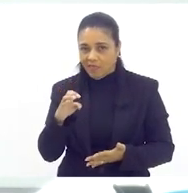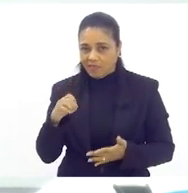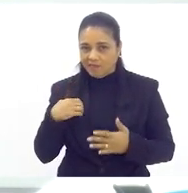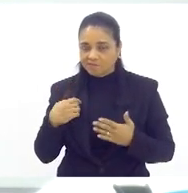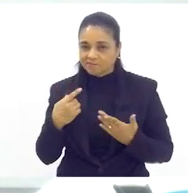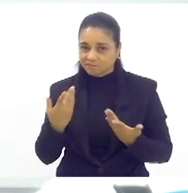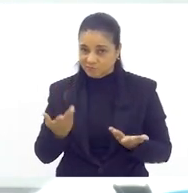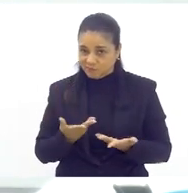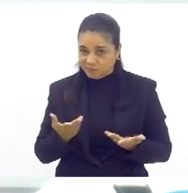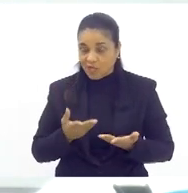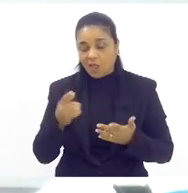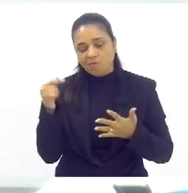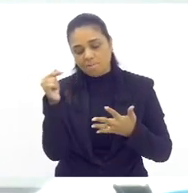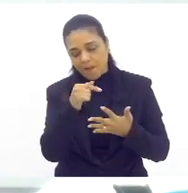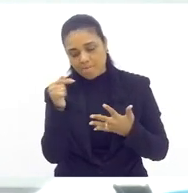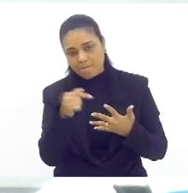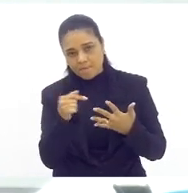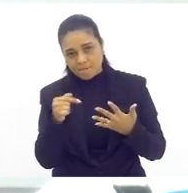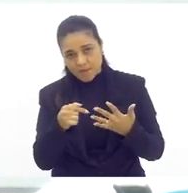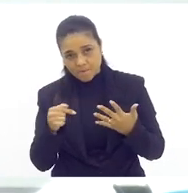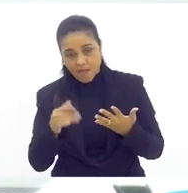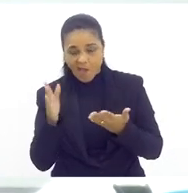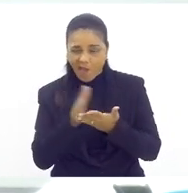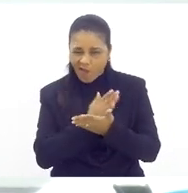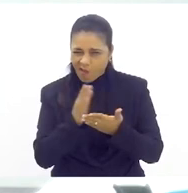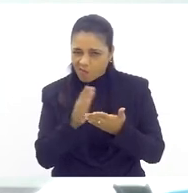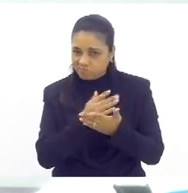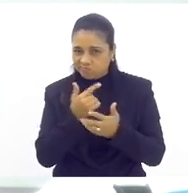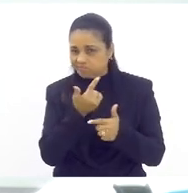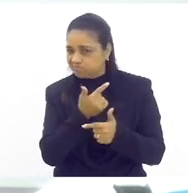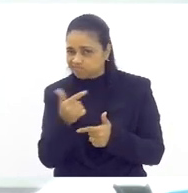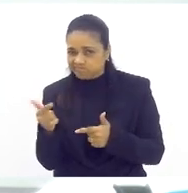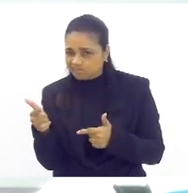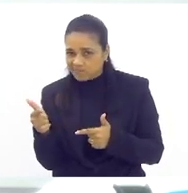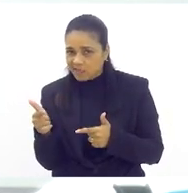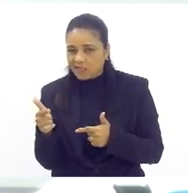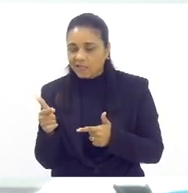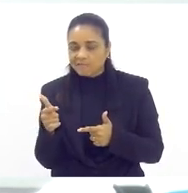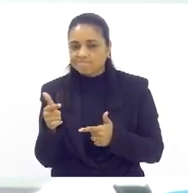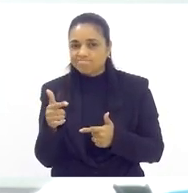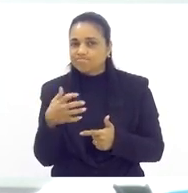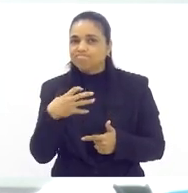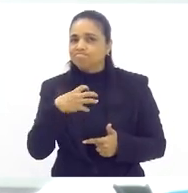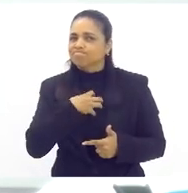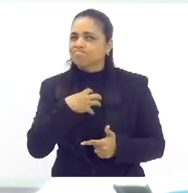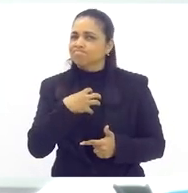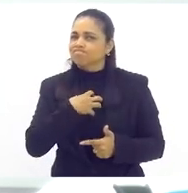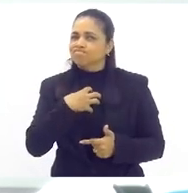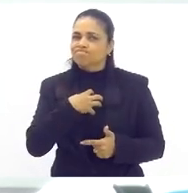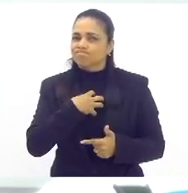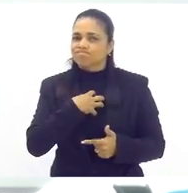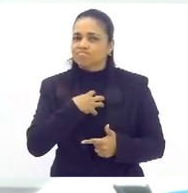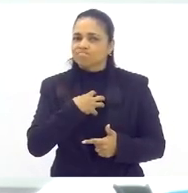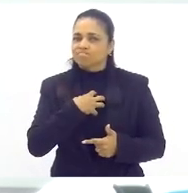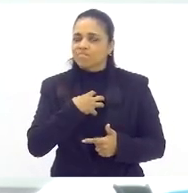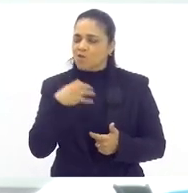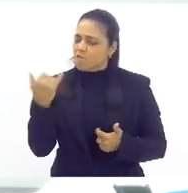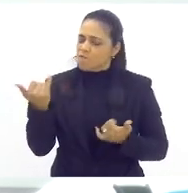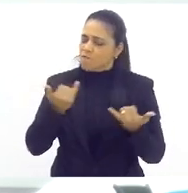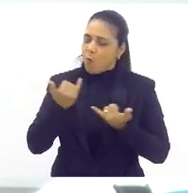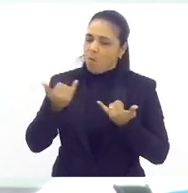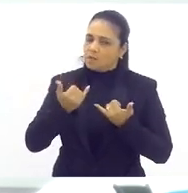tem algumas questões que realmente a gente não tem e não me sinto é com informações